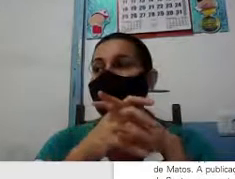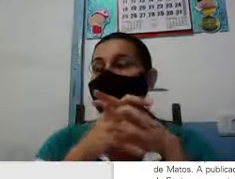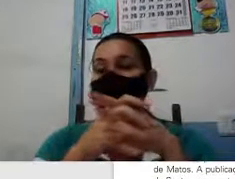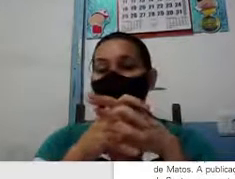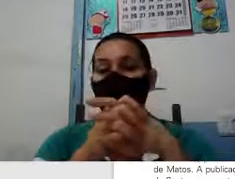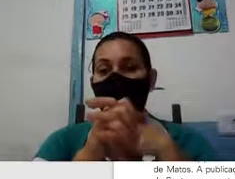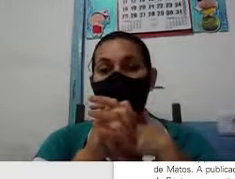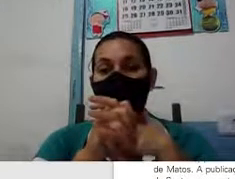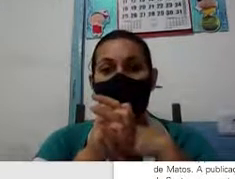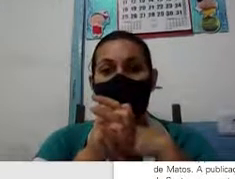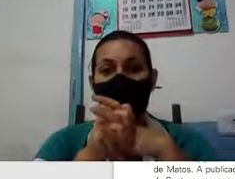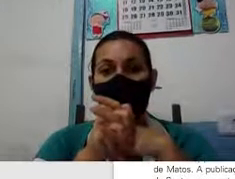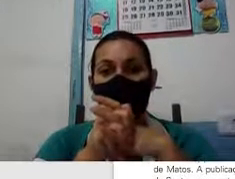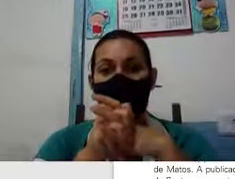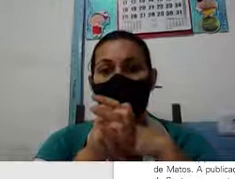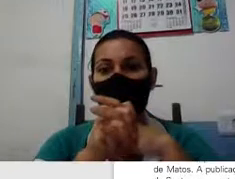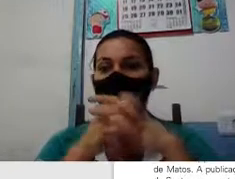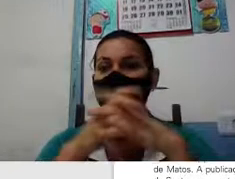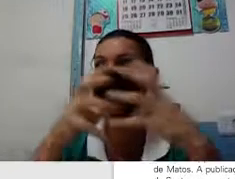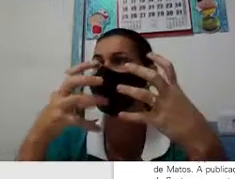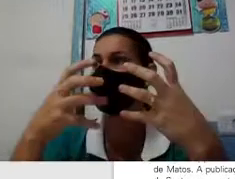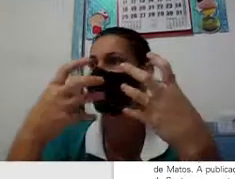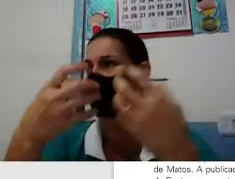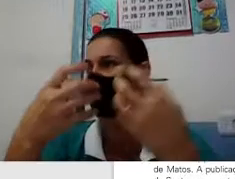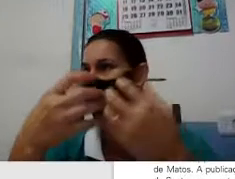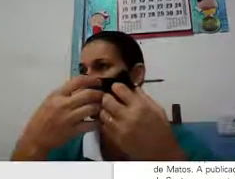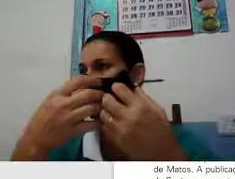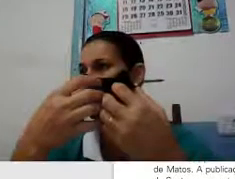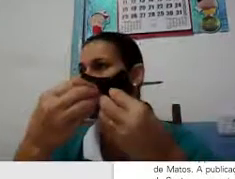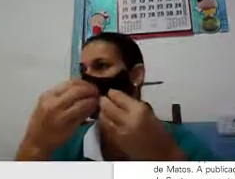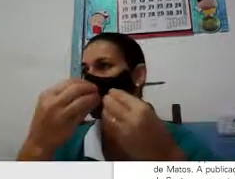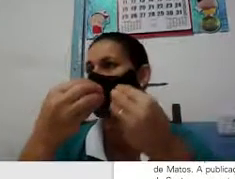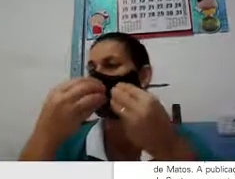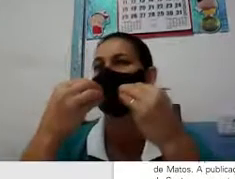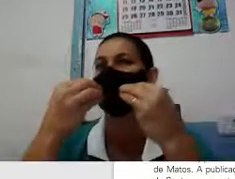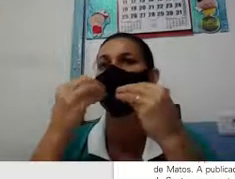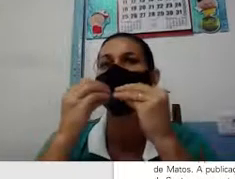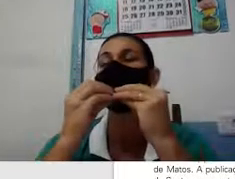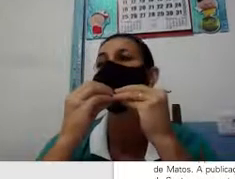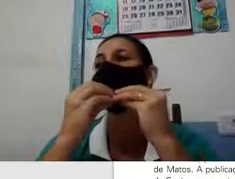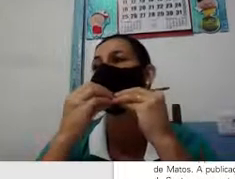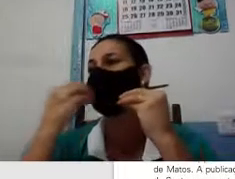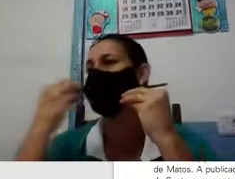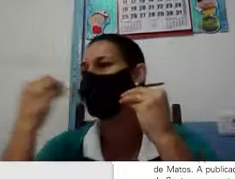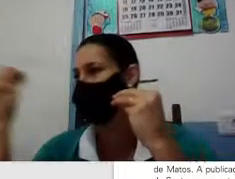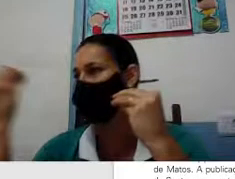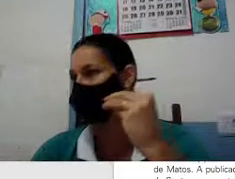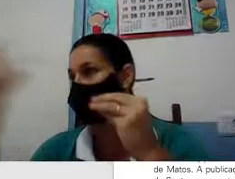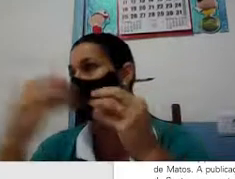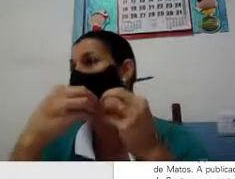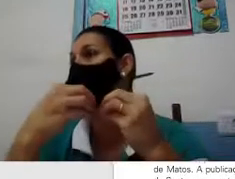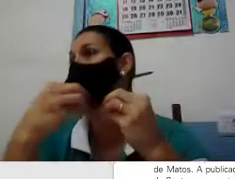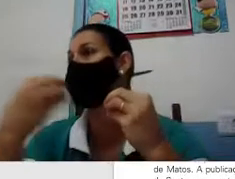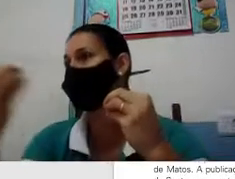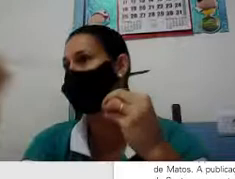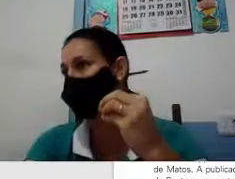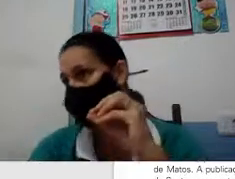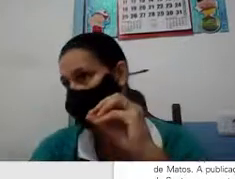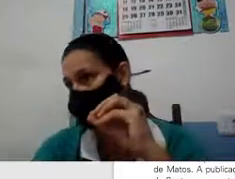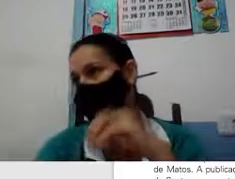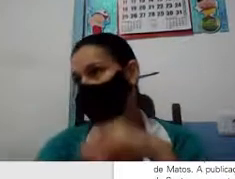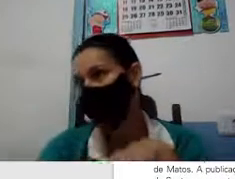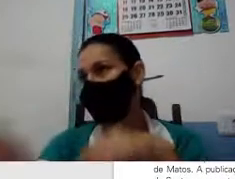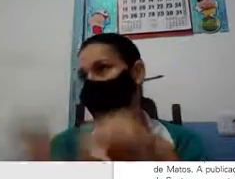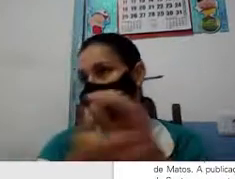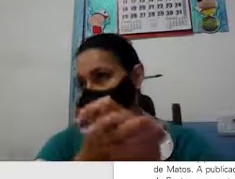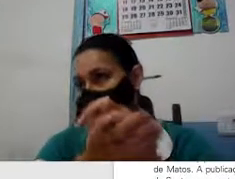tá? Então não marcava então a religiosidade, sim a luxuosidade, a riqueza da